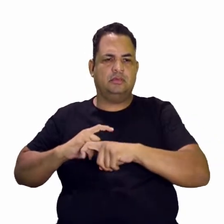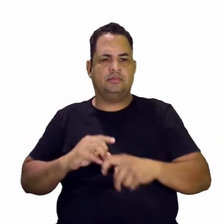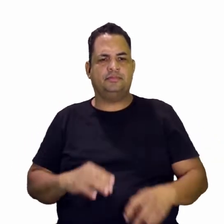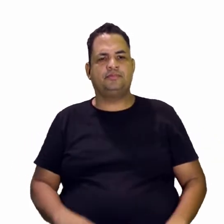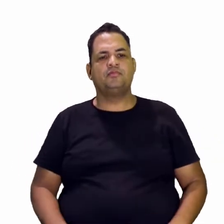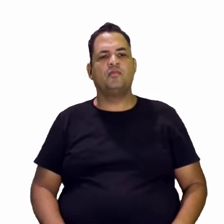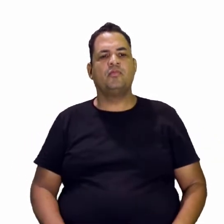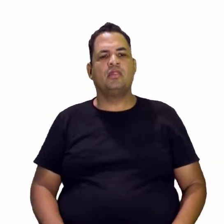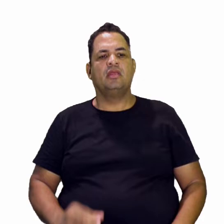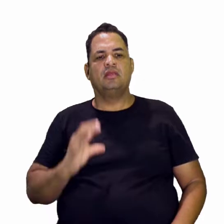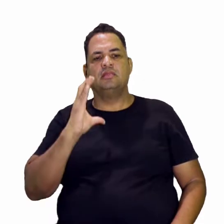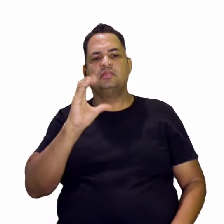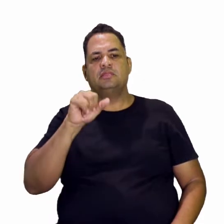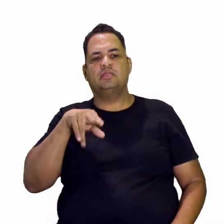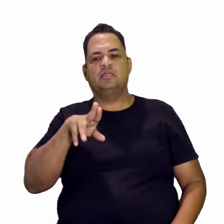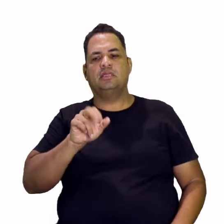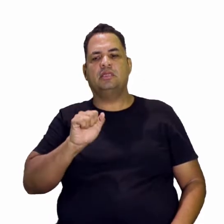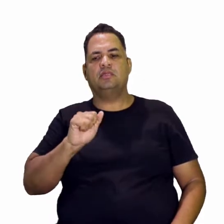ok? Pelas